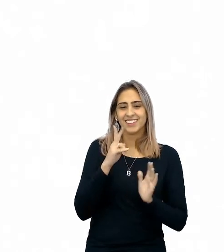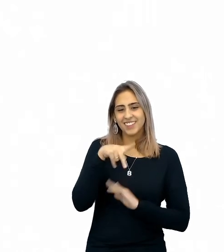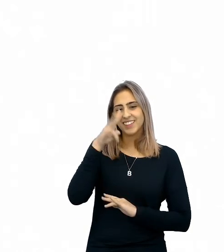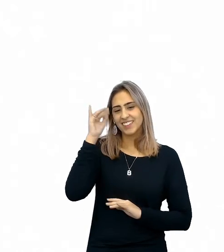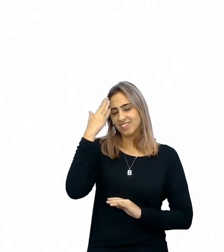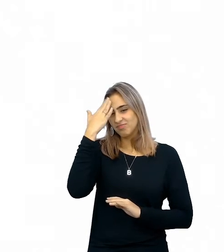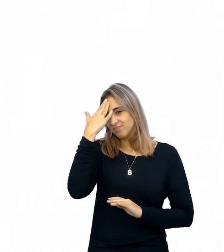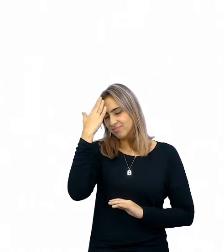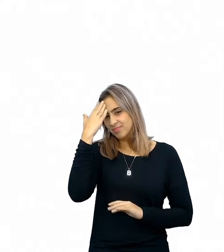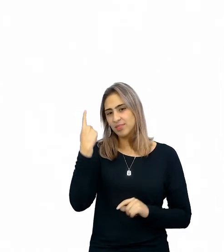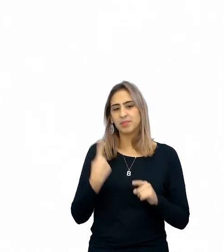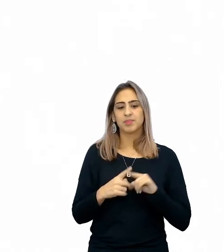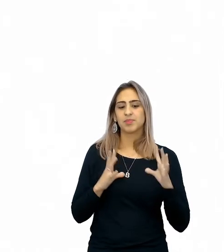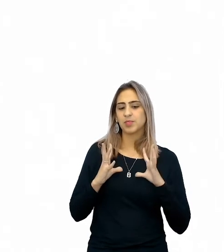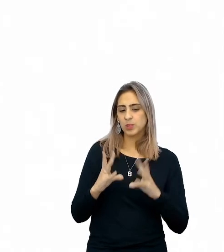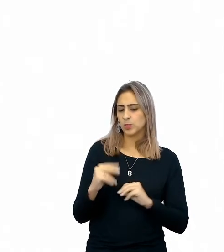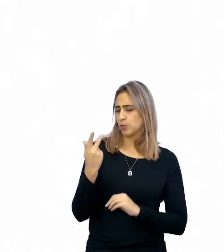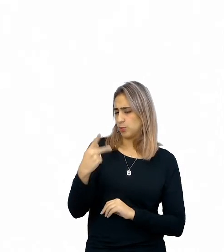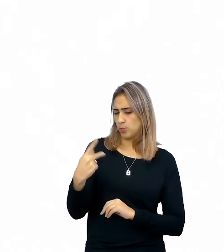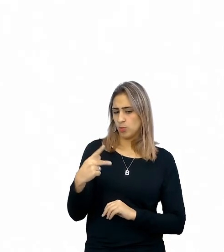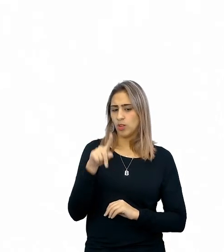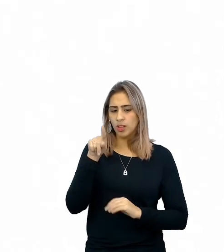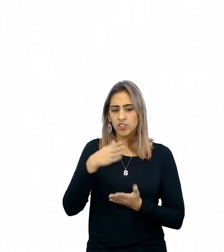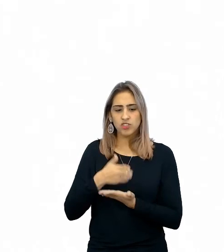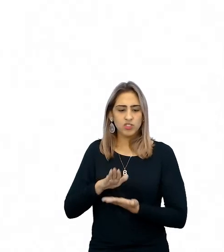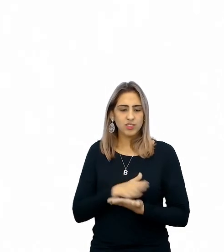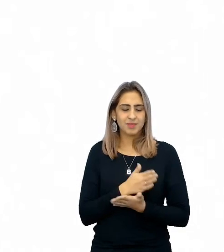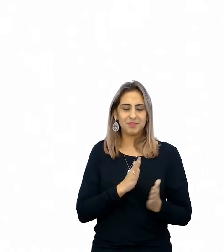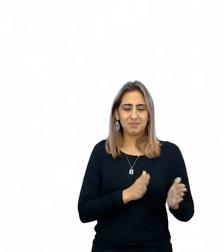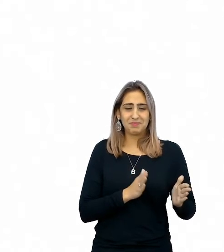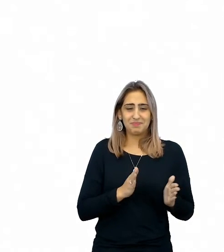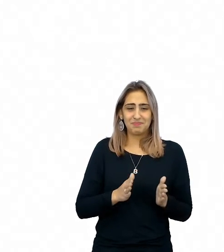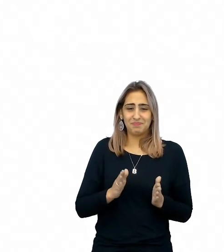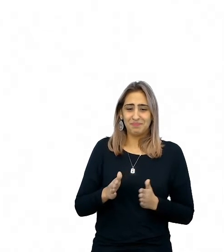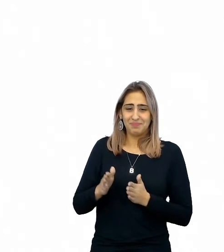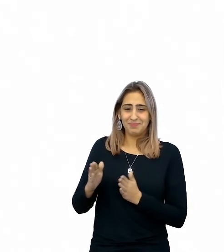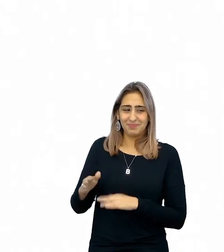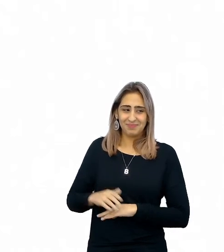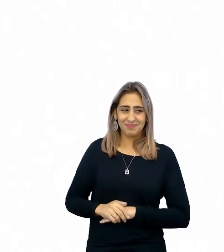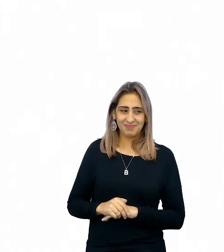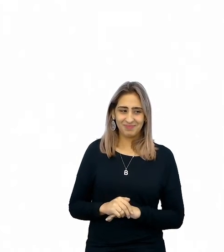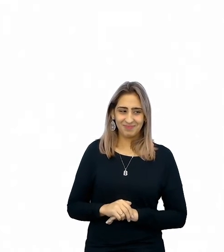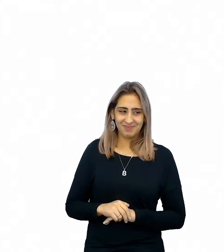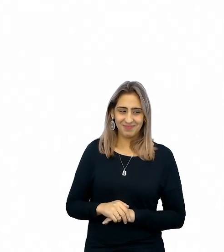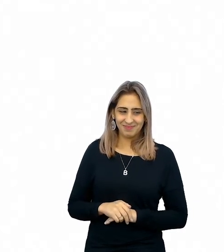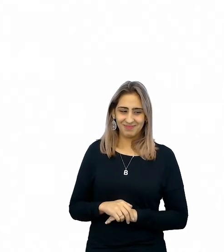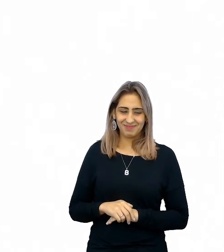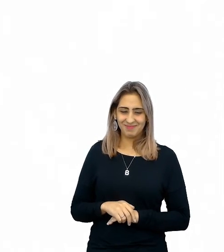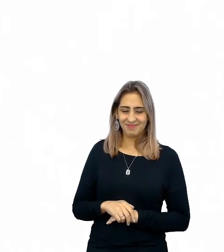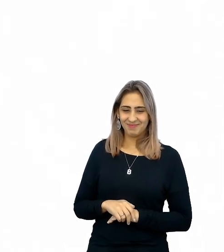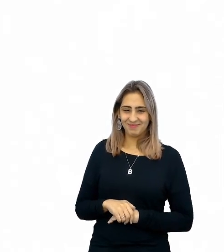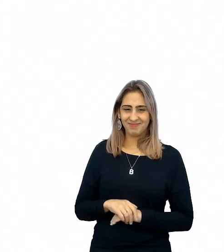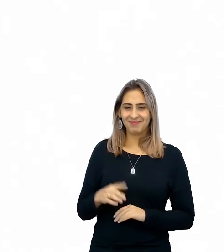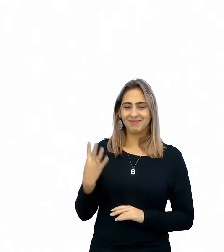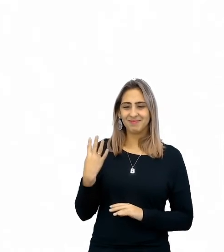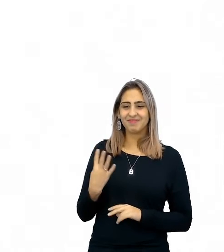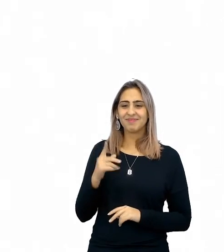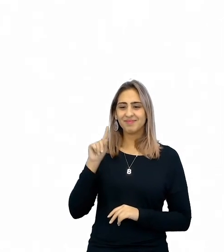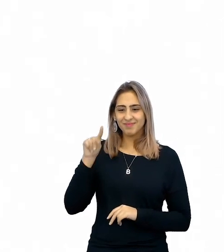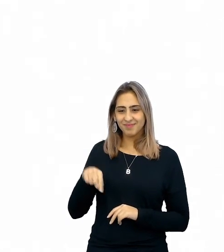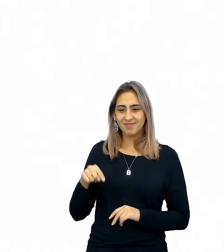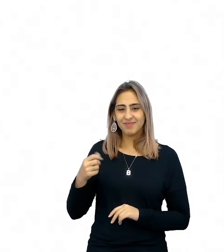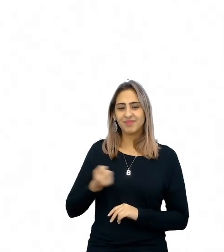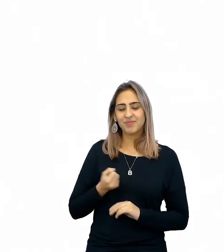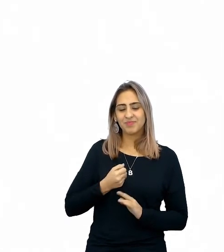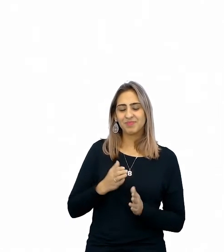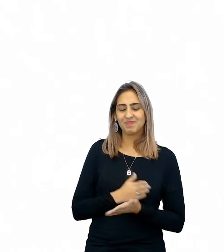entender que o todo dele foi dividido em 8 partes. E aí ele não vai conseguir localizar realmente o quarto, que é o